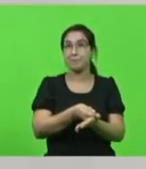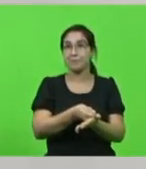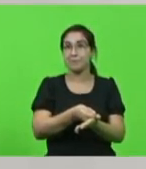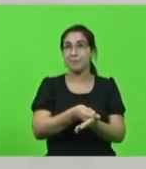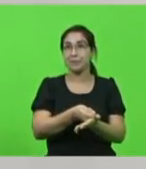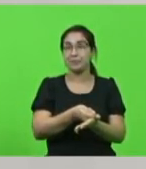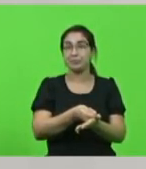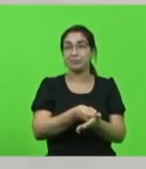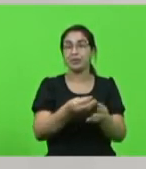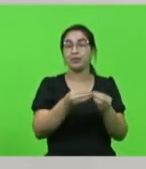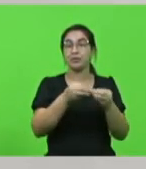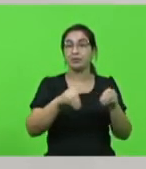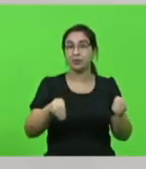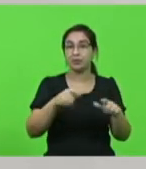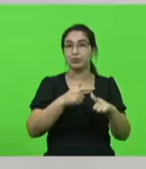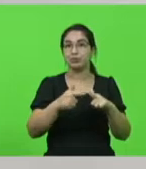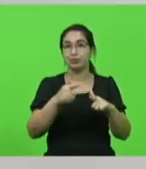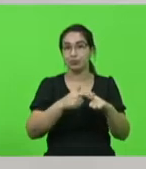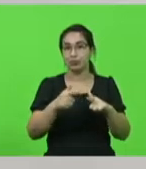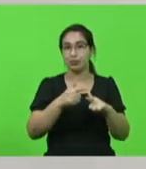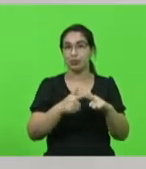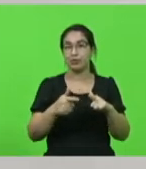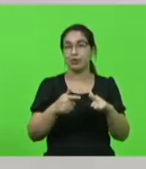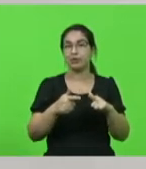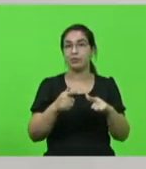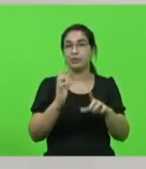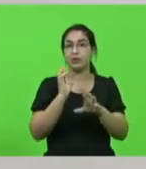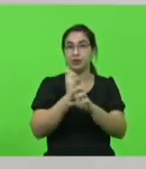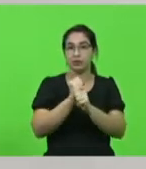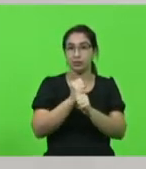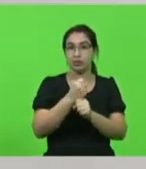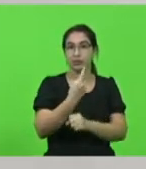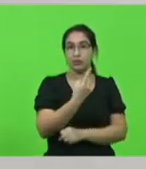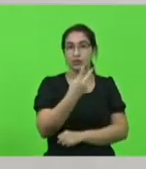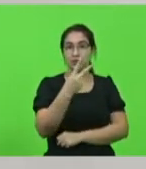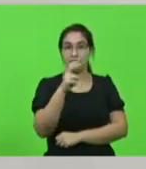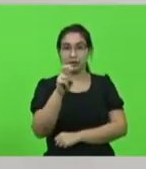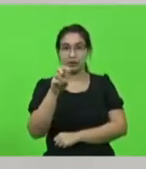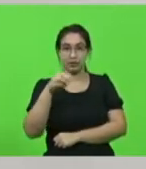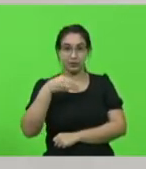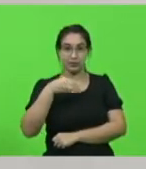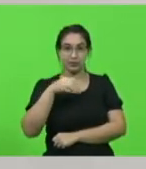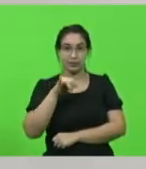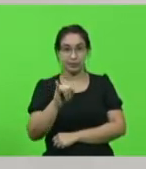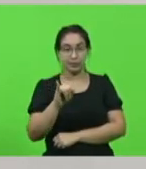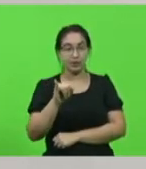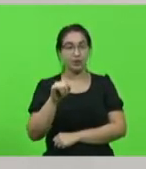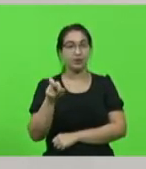este prejuízo de 125 milhões